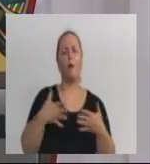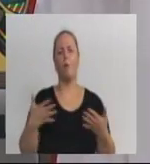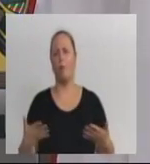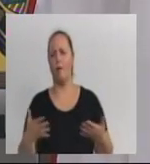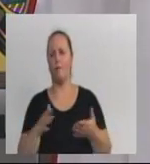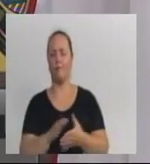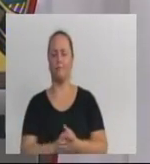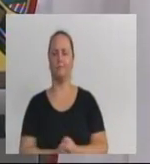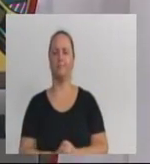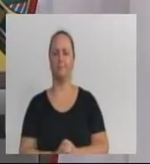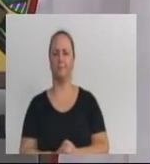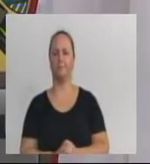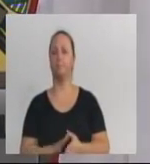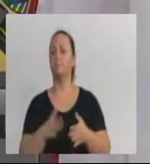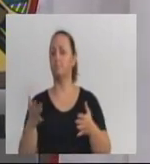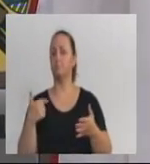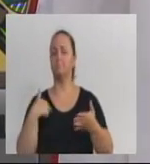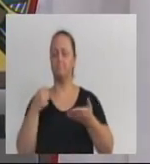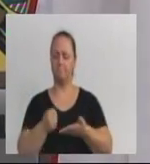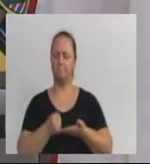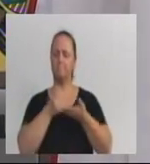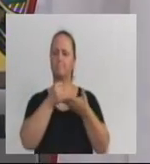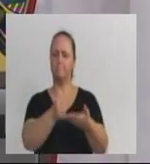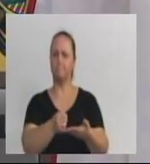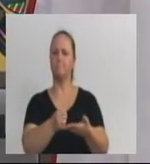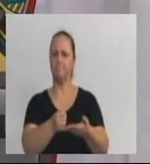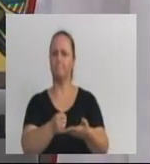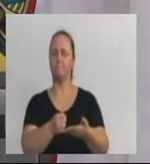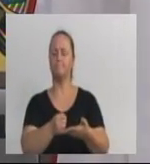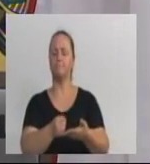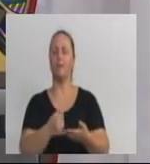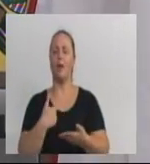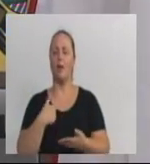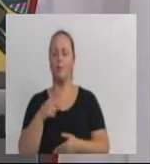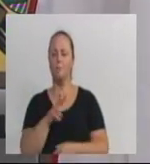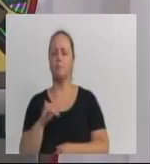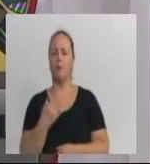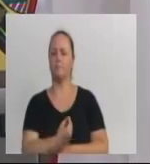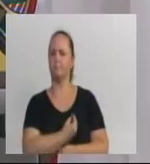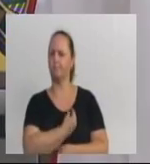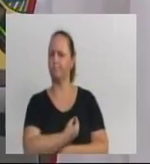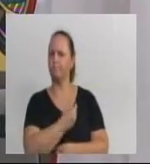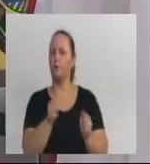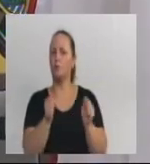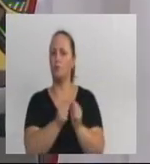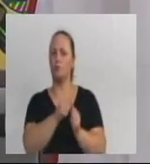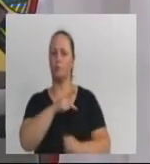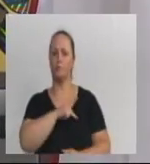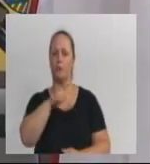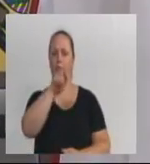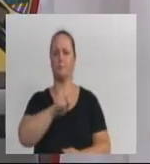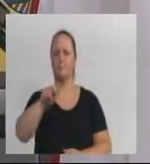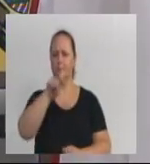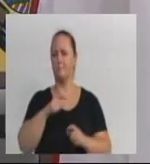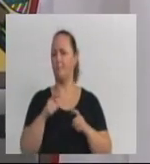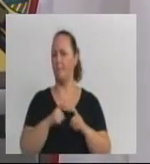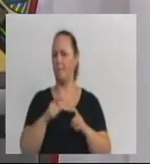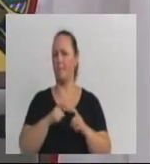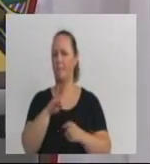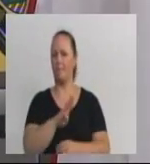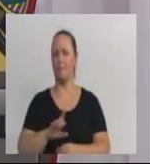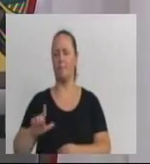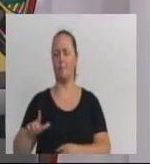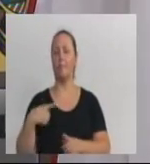meu apoio, vou me fazer presente, inclusive com o presidente da Associação Médica de Blumenau, no sentido de